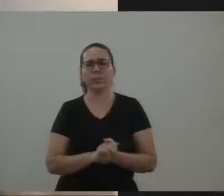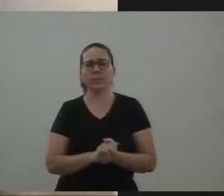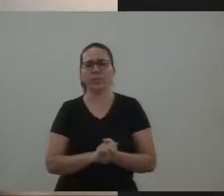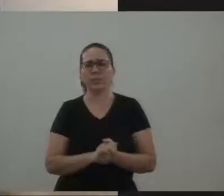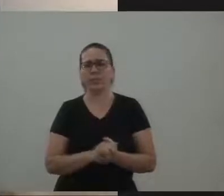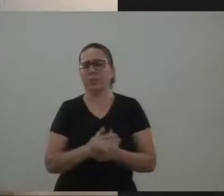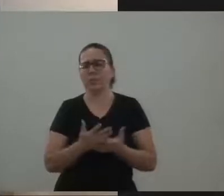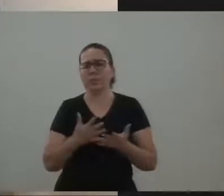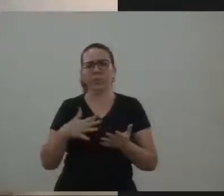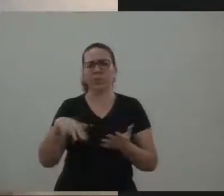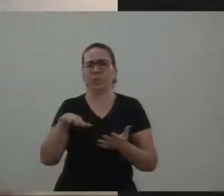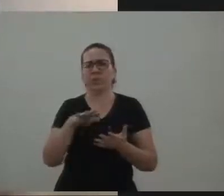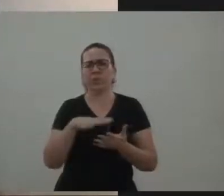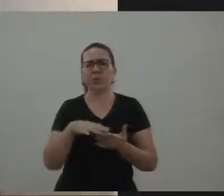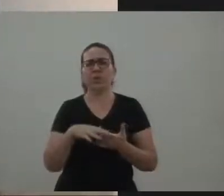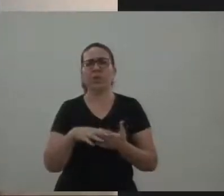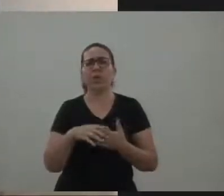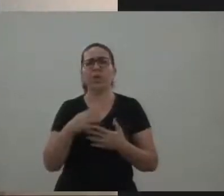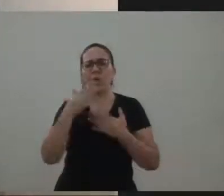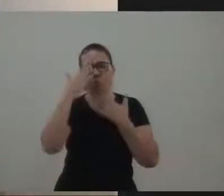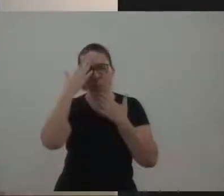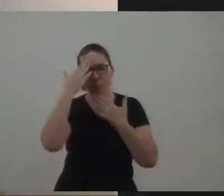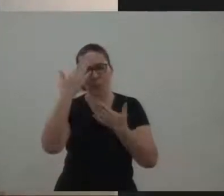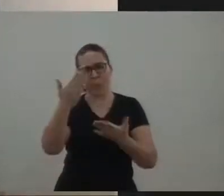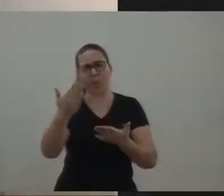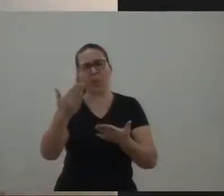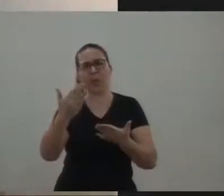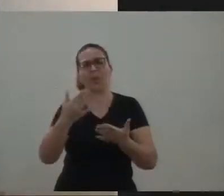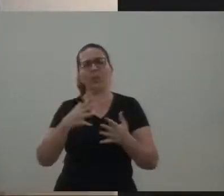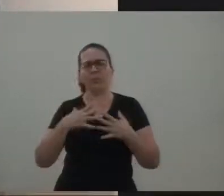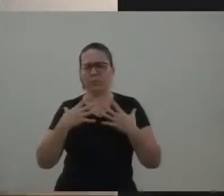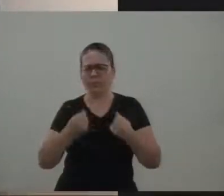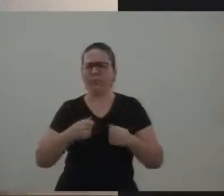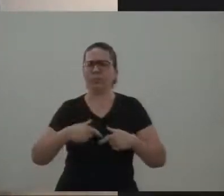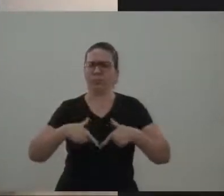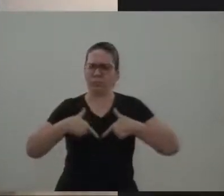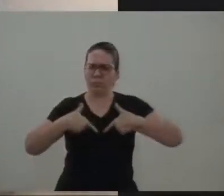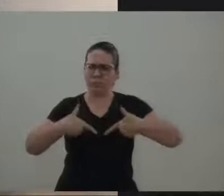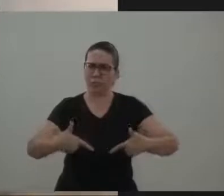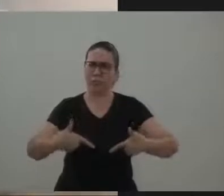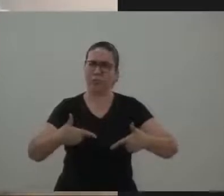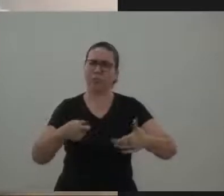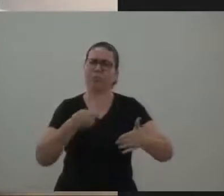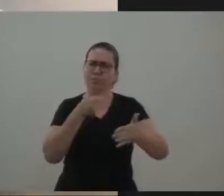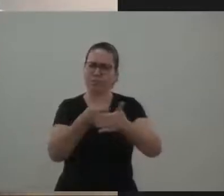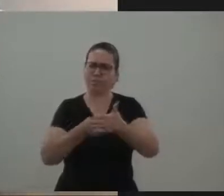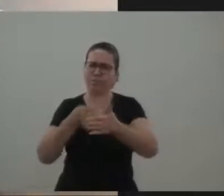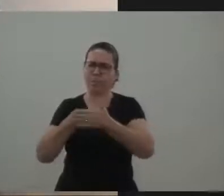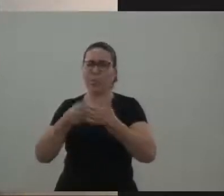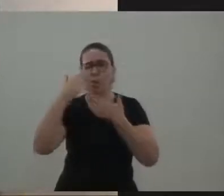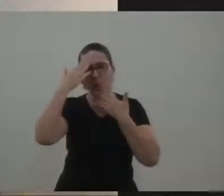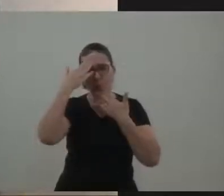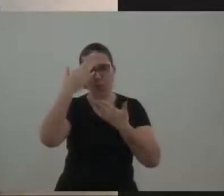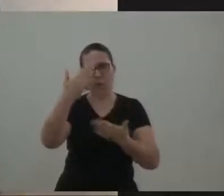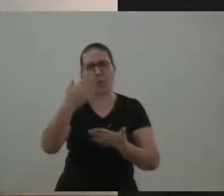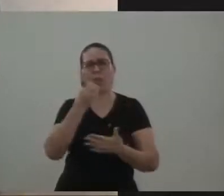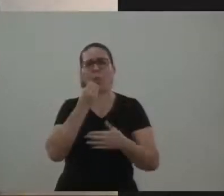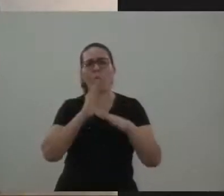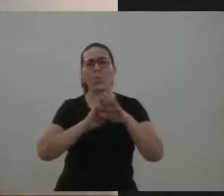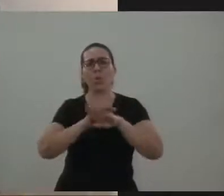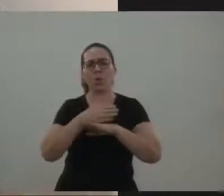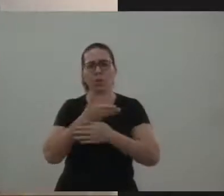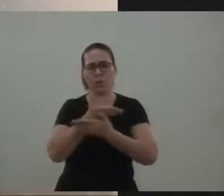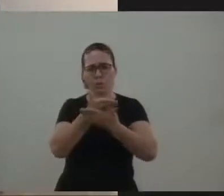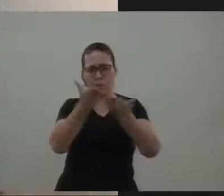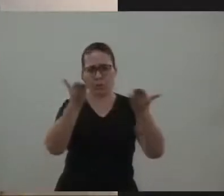E em geral, tá? Então, obrigado a todos aí, né? E vamos à luta, tá? Presidente, obrigado aí, boa noite a todos que